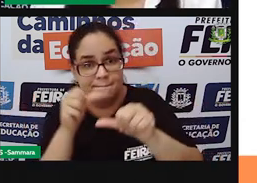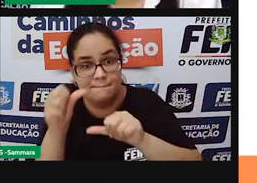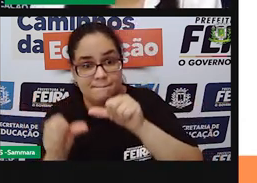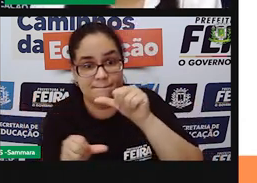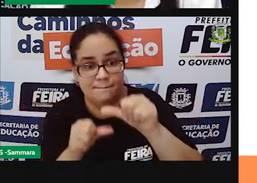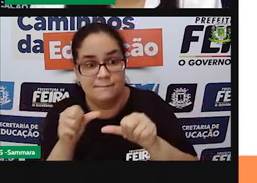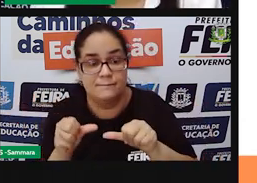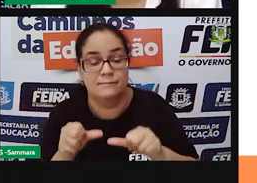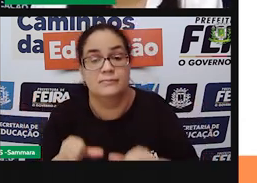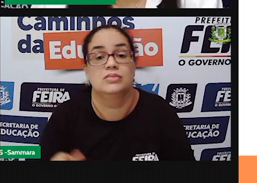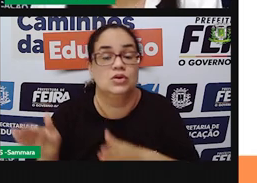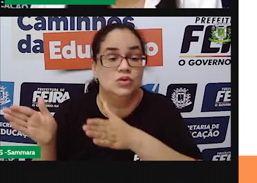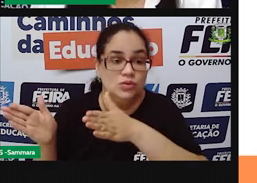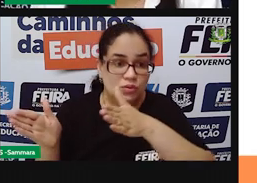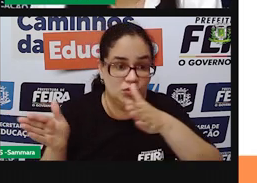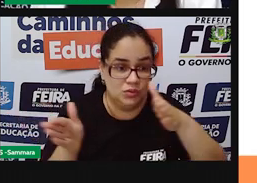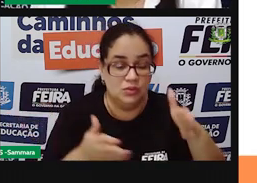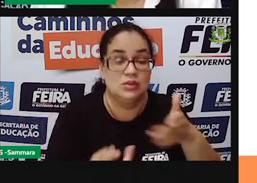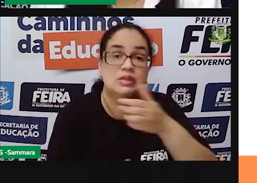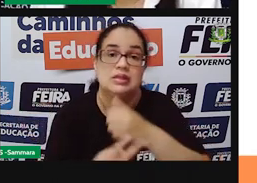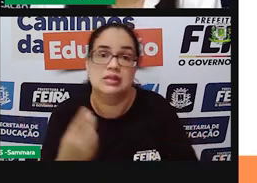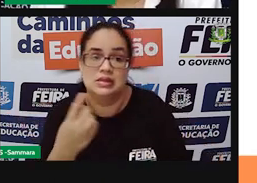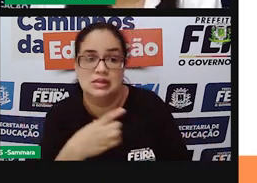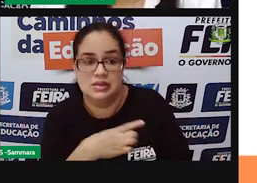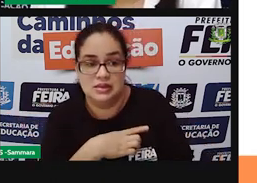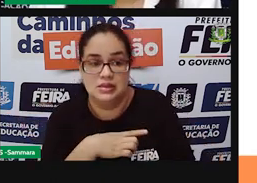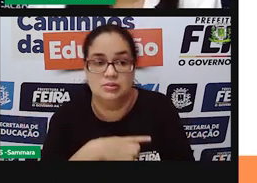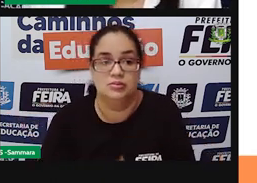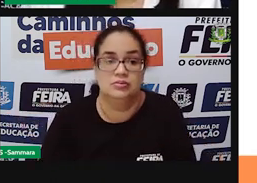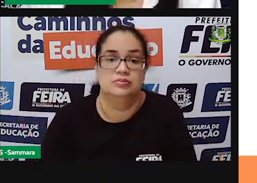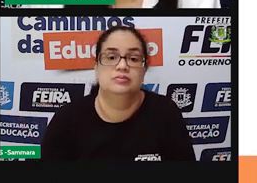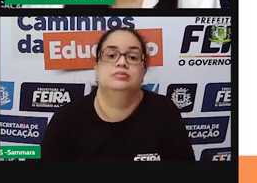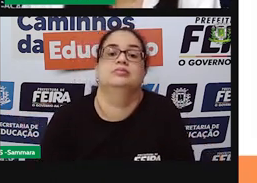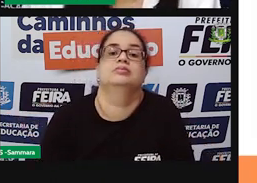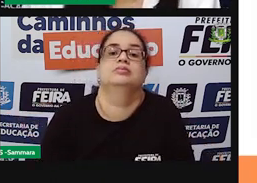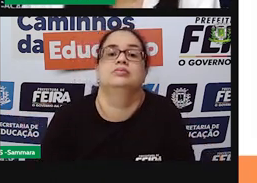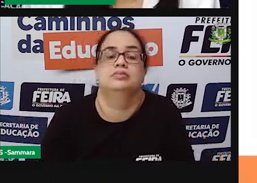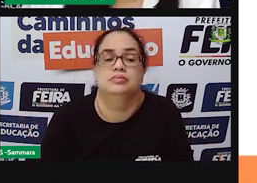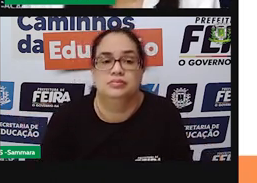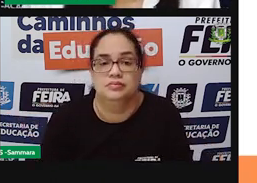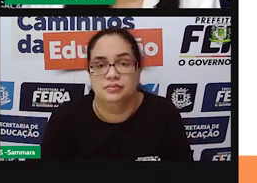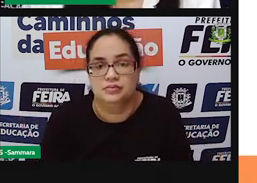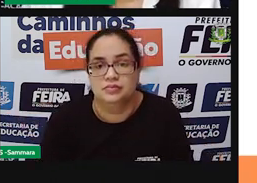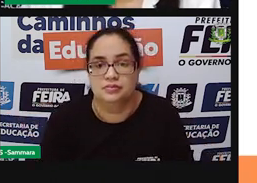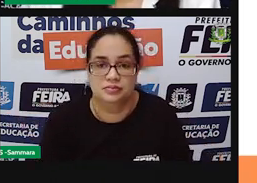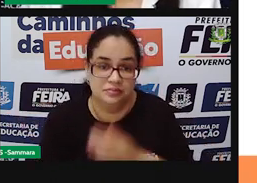de acordo com o tempo que elas estão representando.